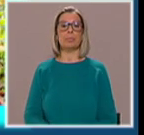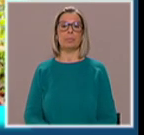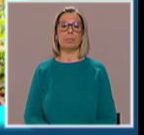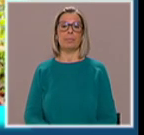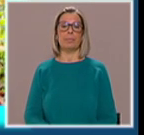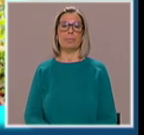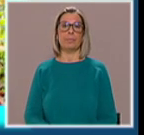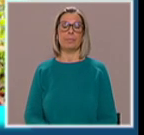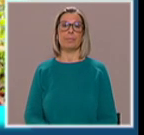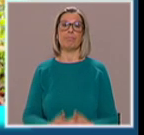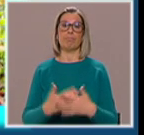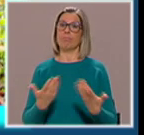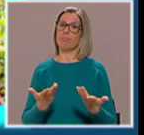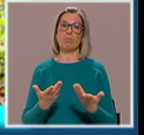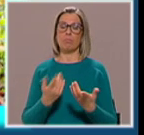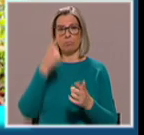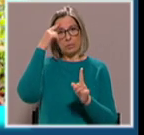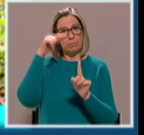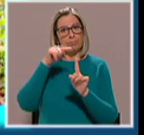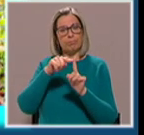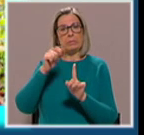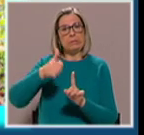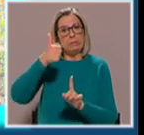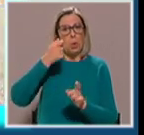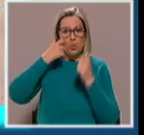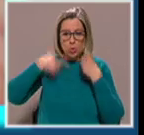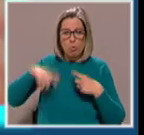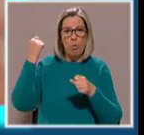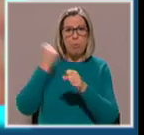Para que os processos vitais ocorram no corpo humano, é